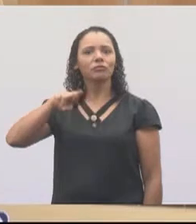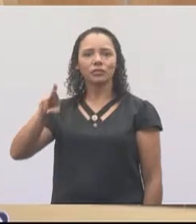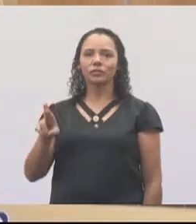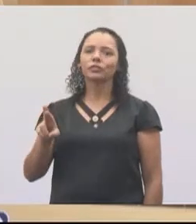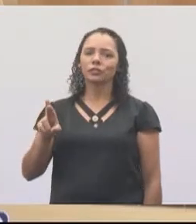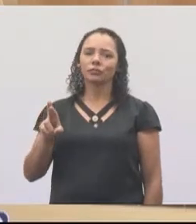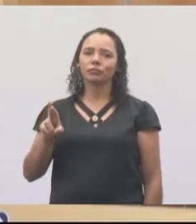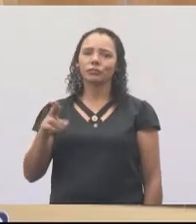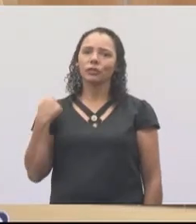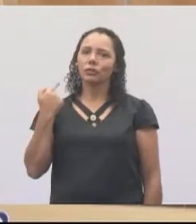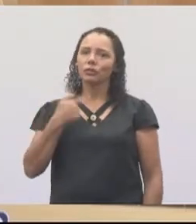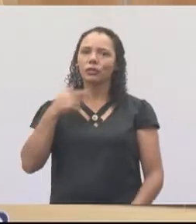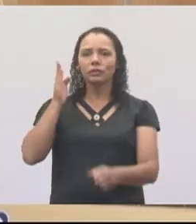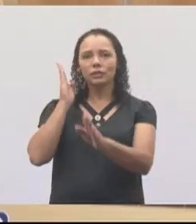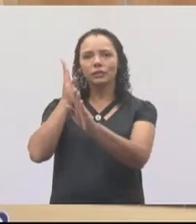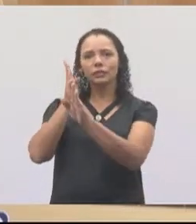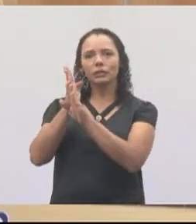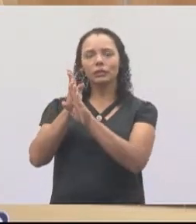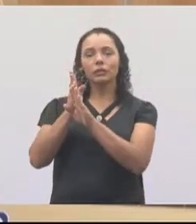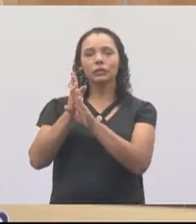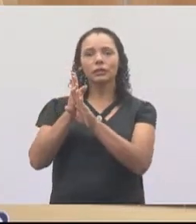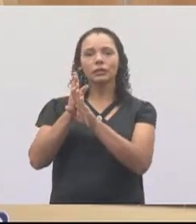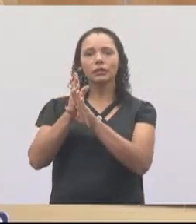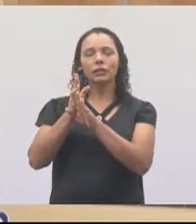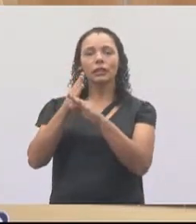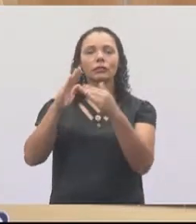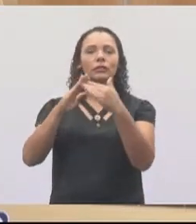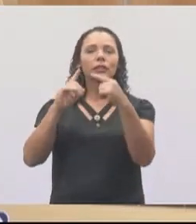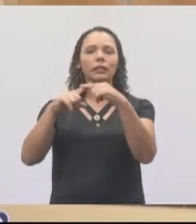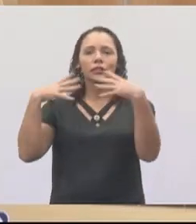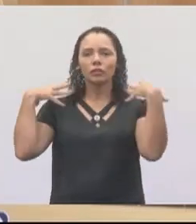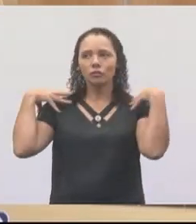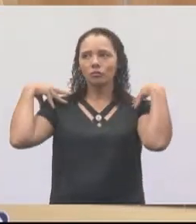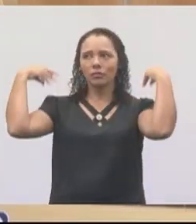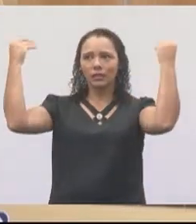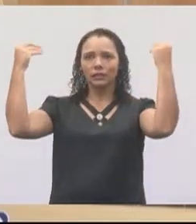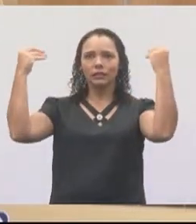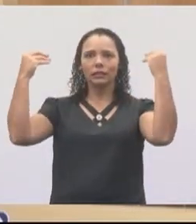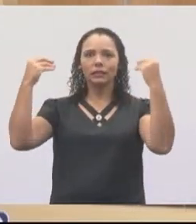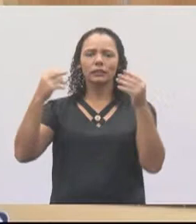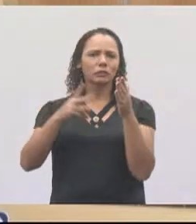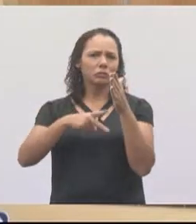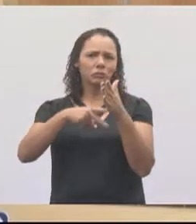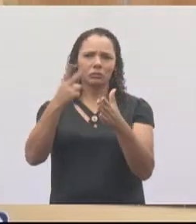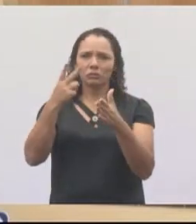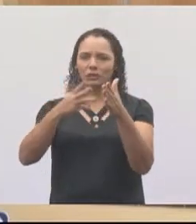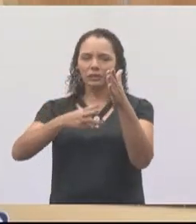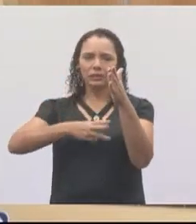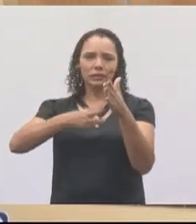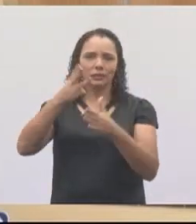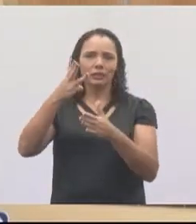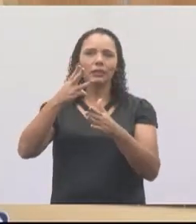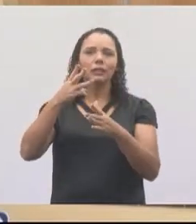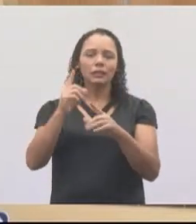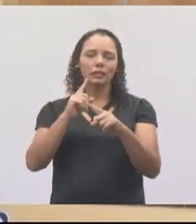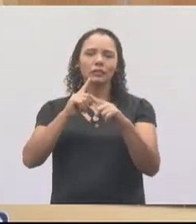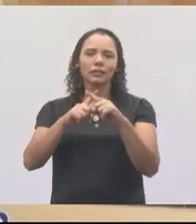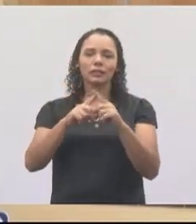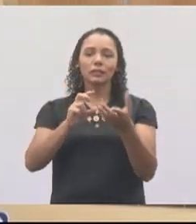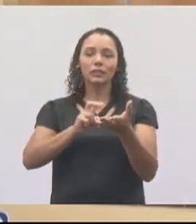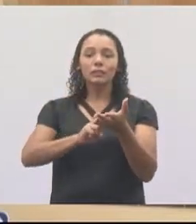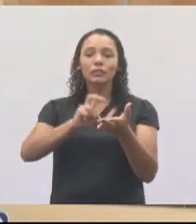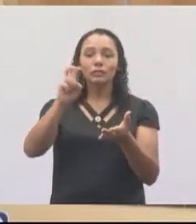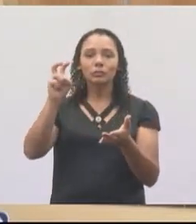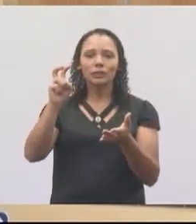3 vezes aqui na Praça da Matriz. Cedinho, vinha na missa cedinho e eu encontrava com